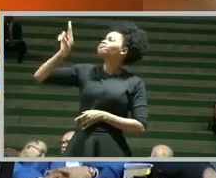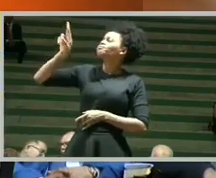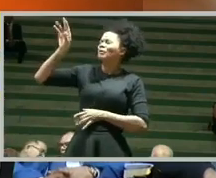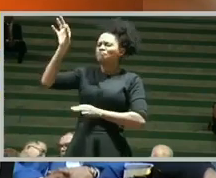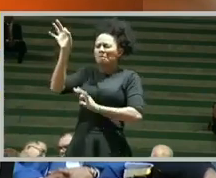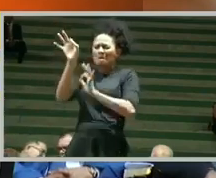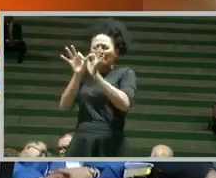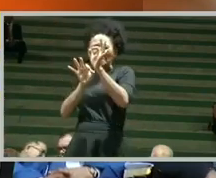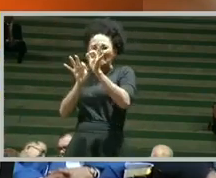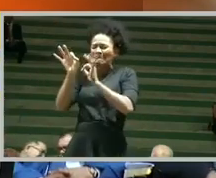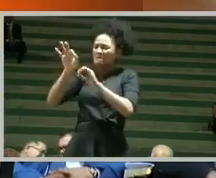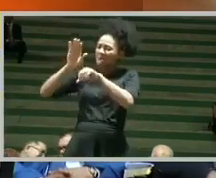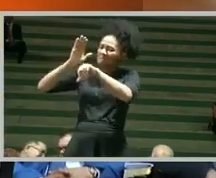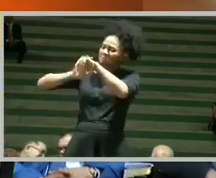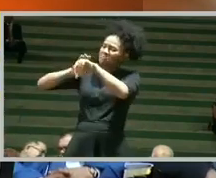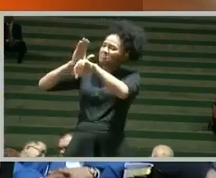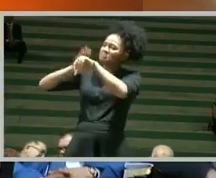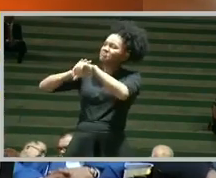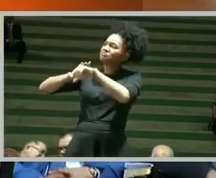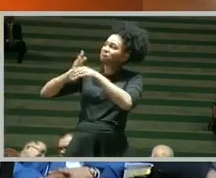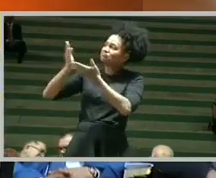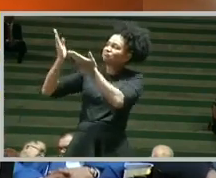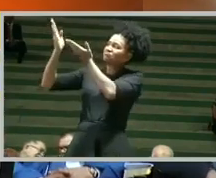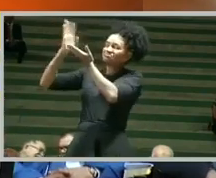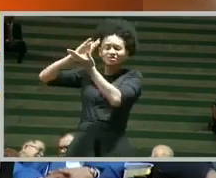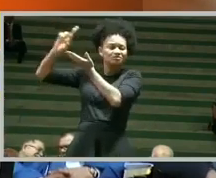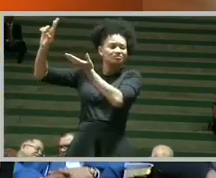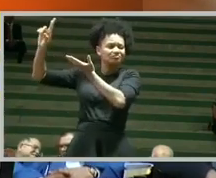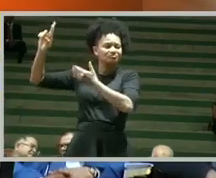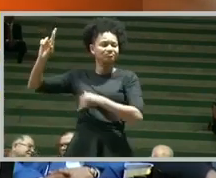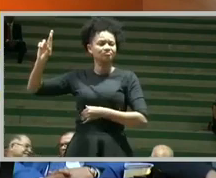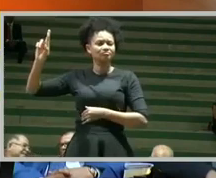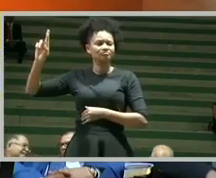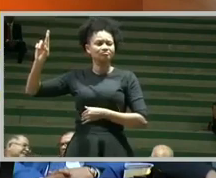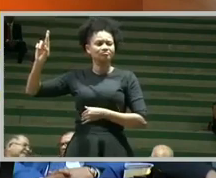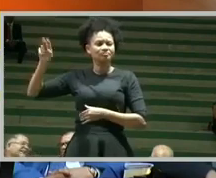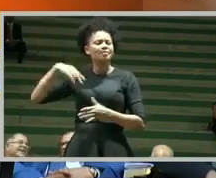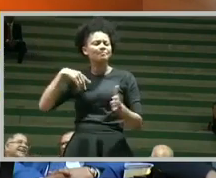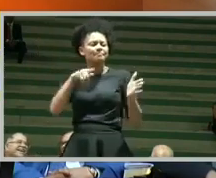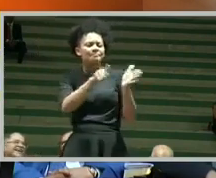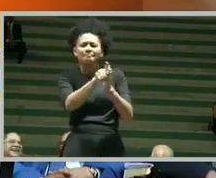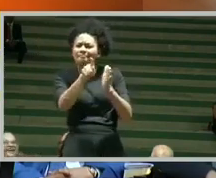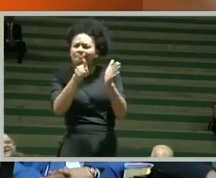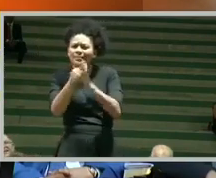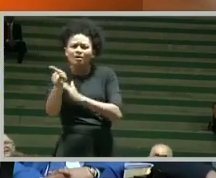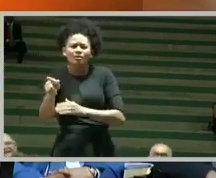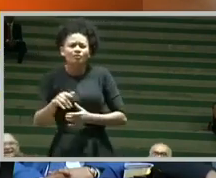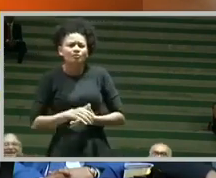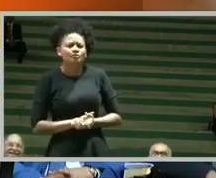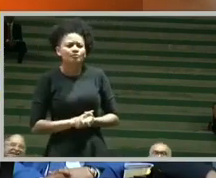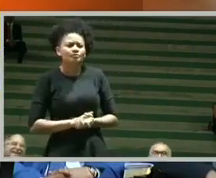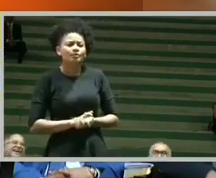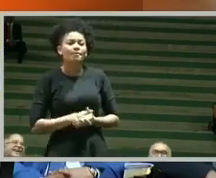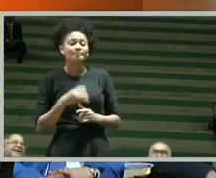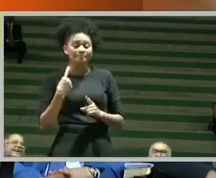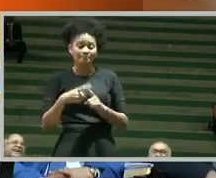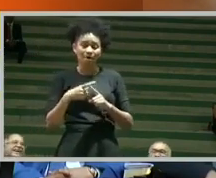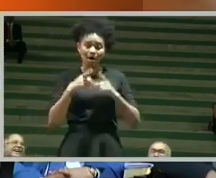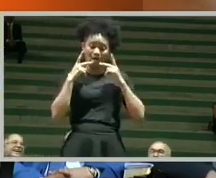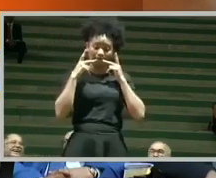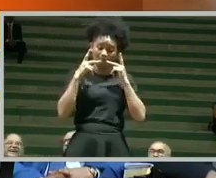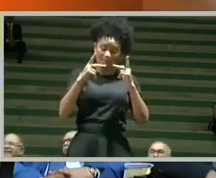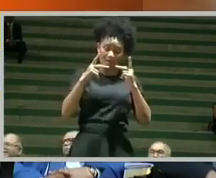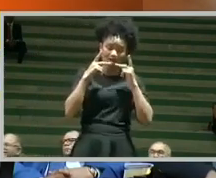obra foi o Senhor. Eu pergunto para você participar, porque a